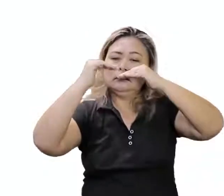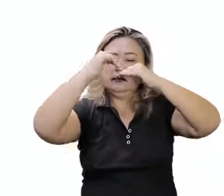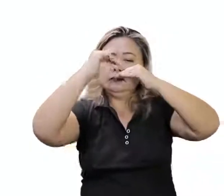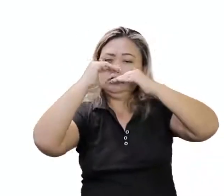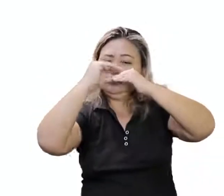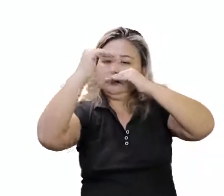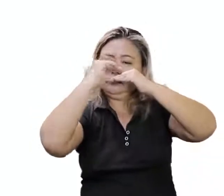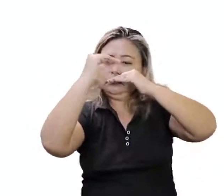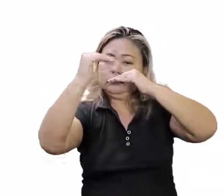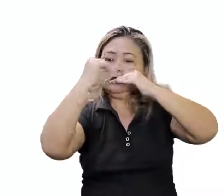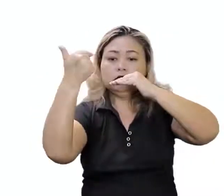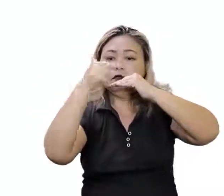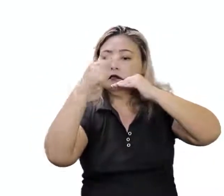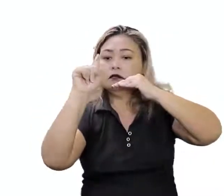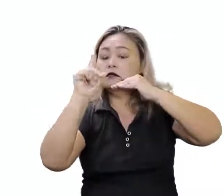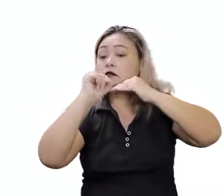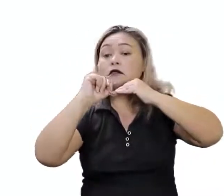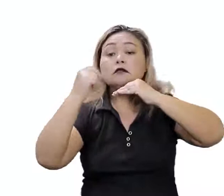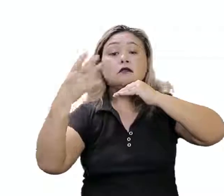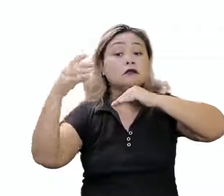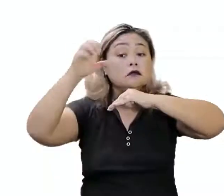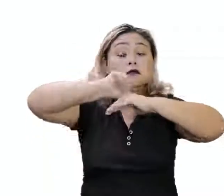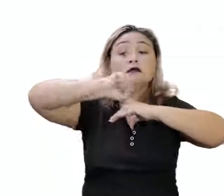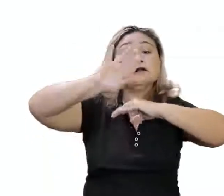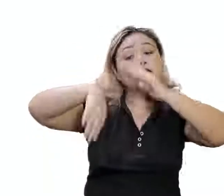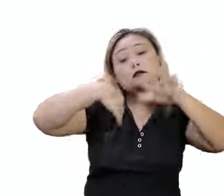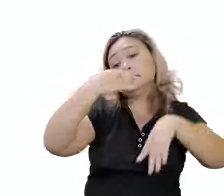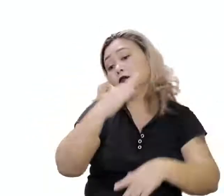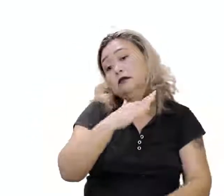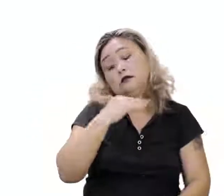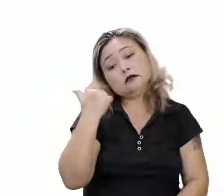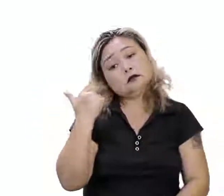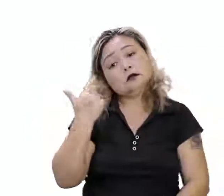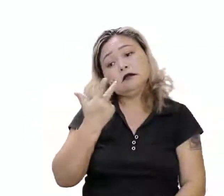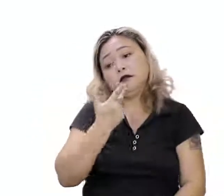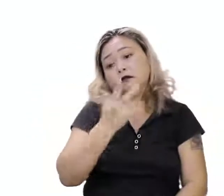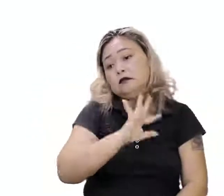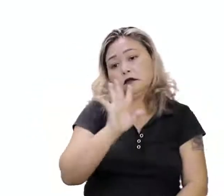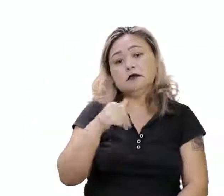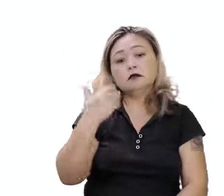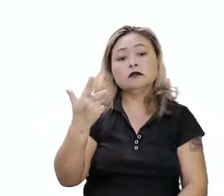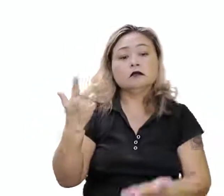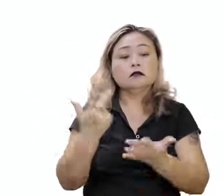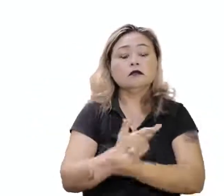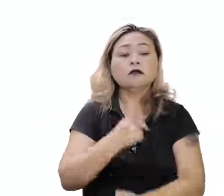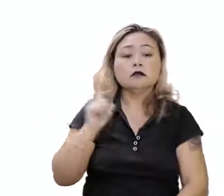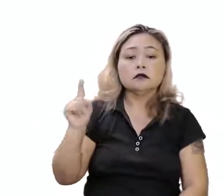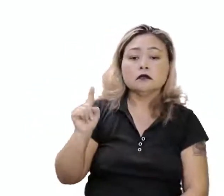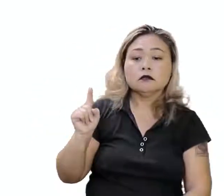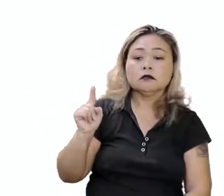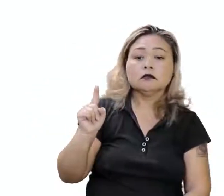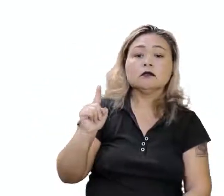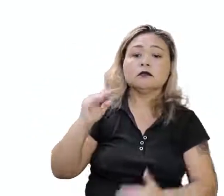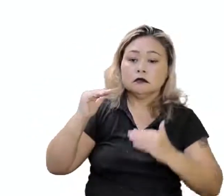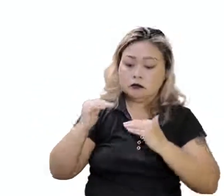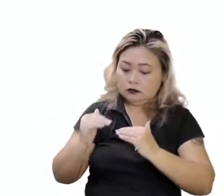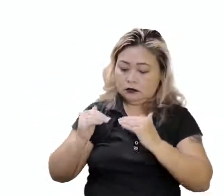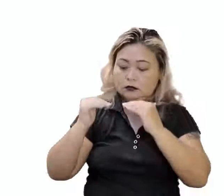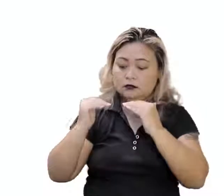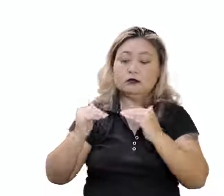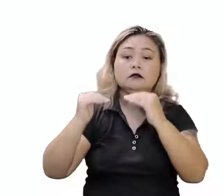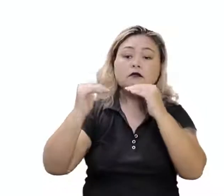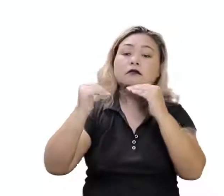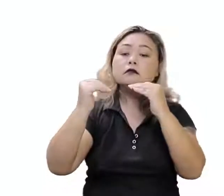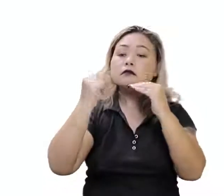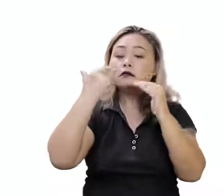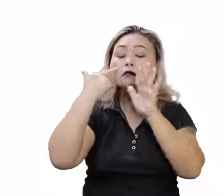animais do topo da cadeia não têm os seus predadores, né? Eles vão morrer, a gente já falou aí como é que vai acontecer. Então, as pirâmides ecológicas são uma